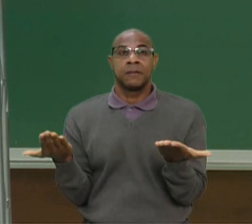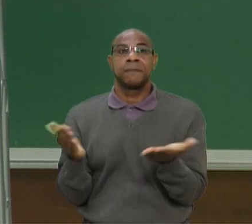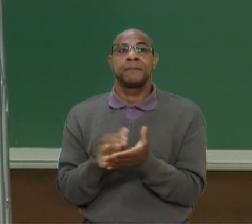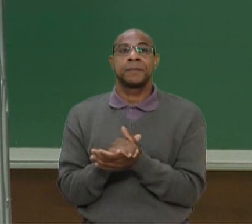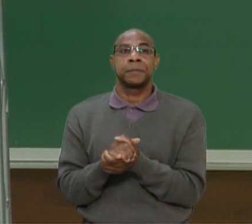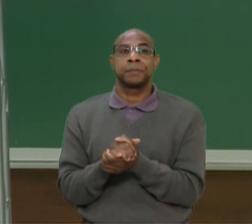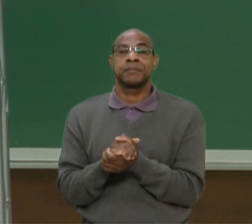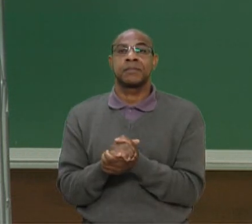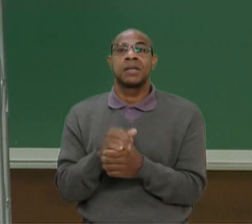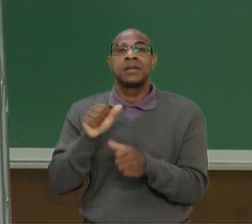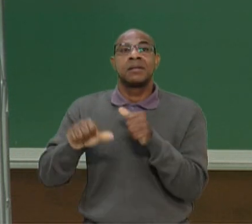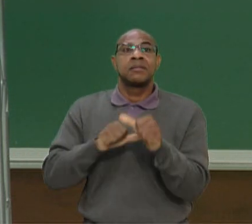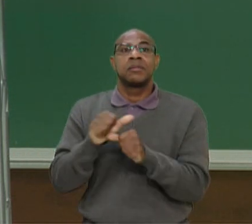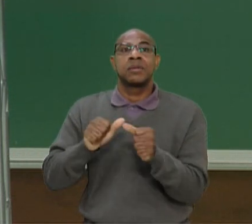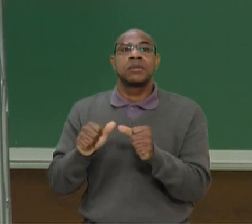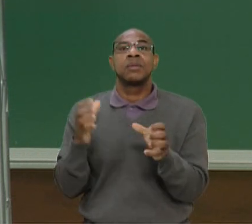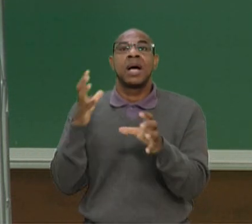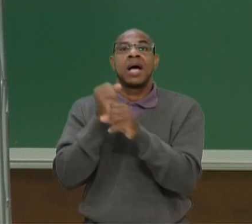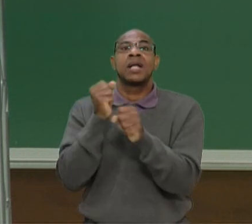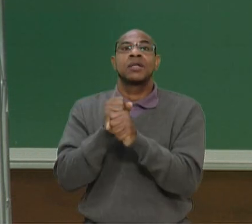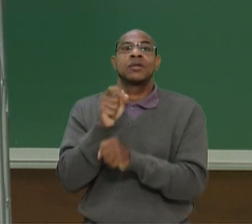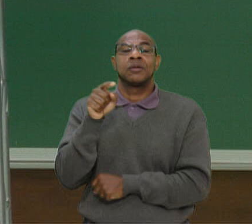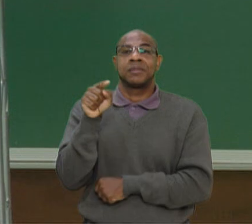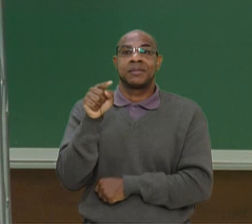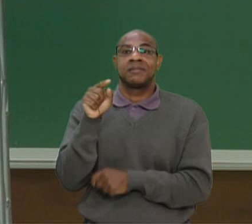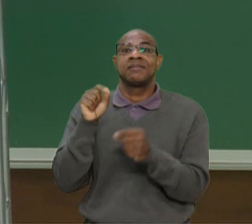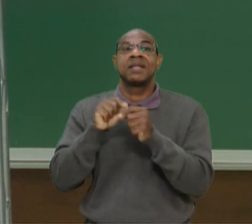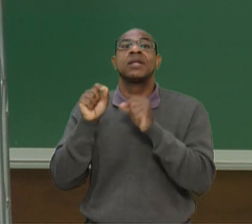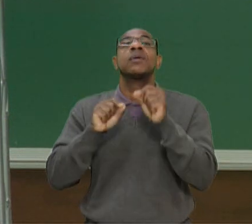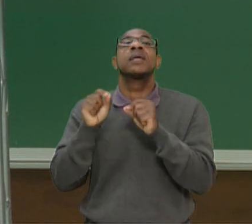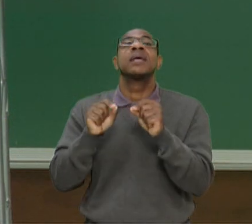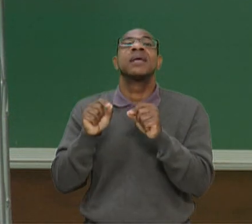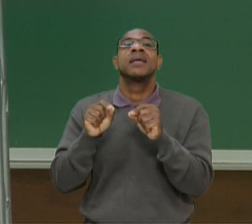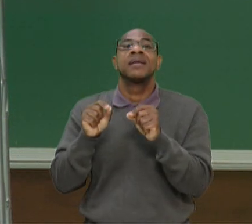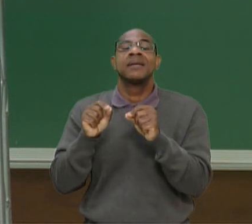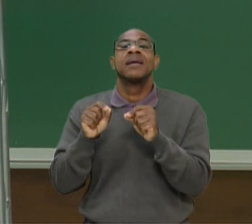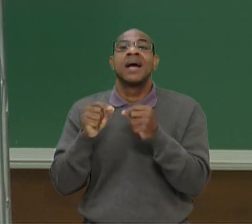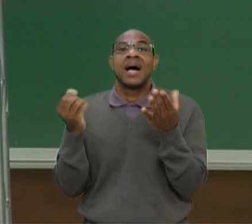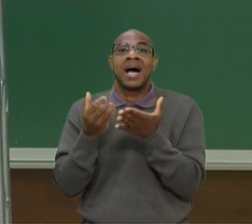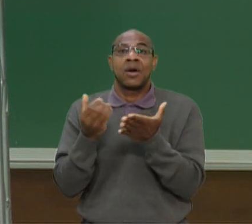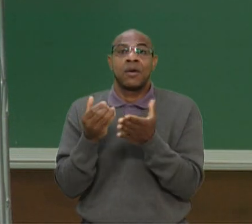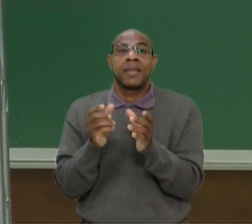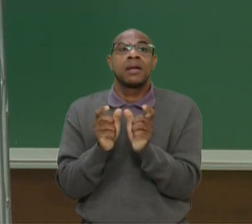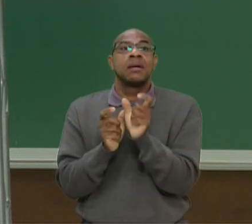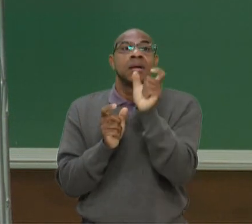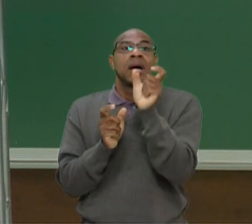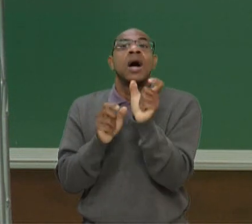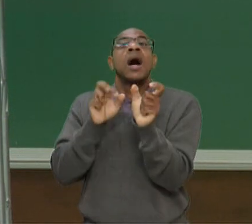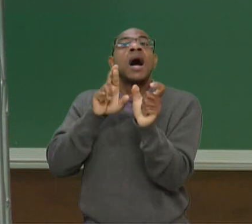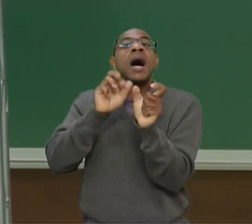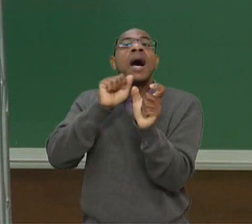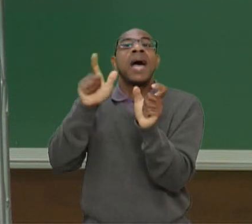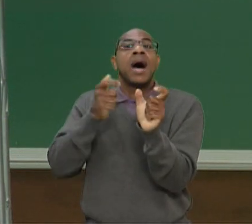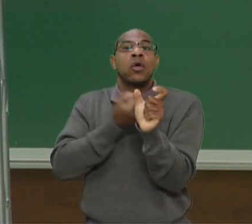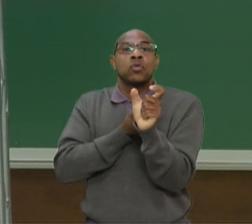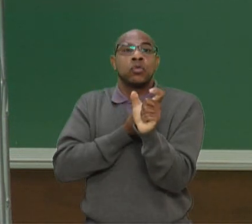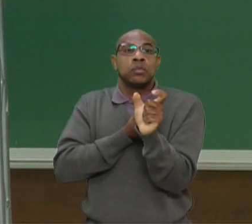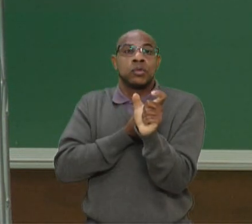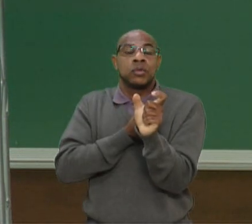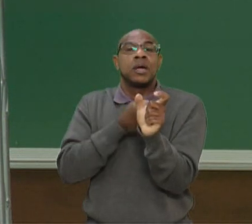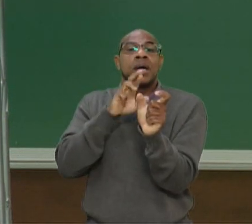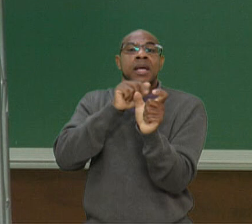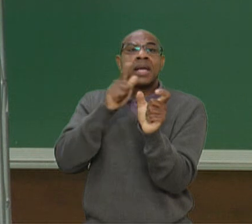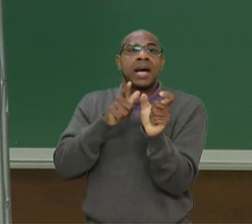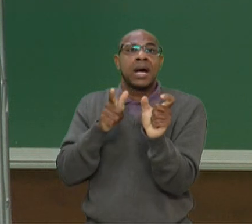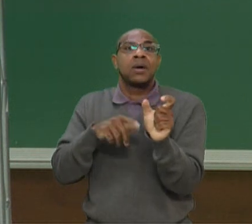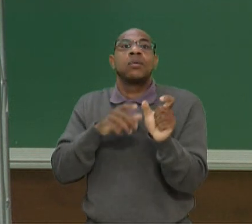daí transformou-se numa soma. Agora o que eu tenho que fazer? Somar a parte real com a parte real, parte imaginária